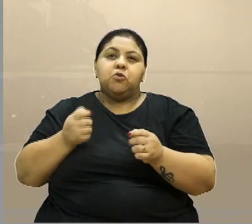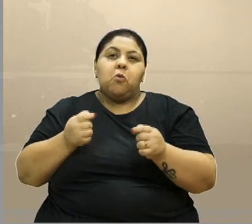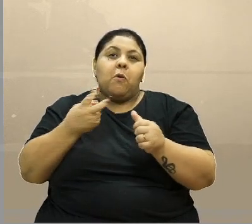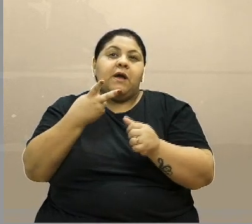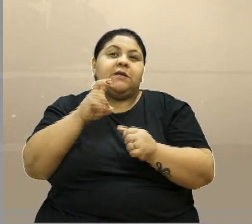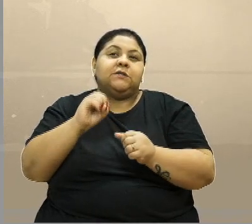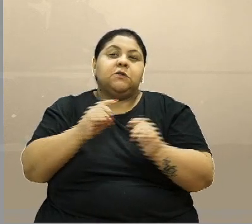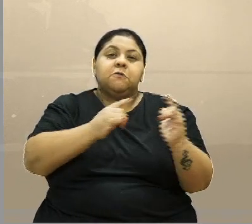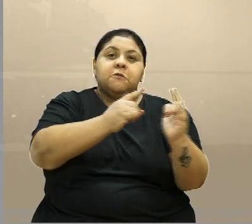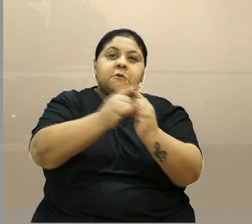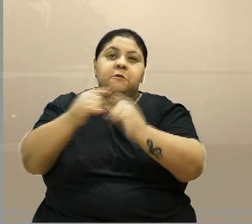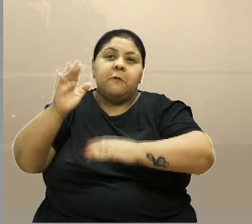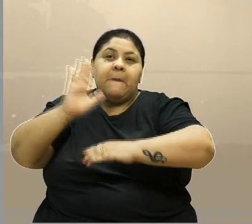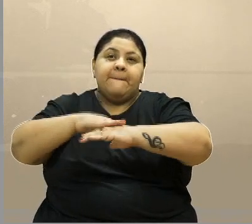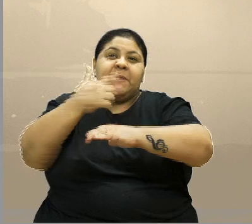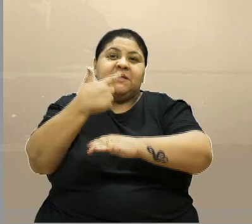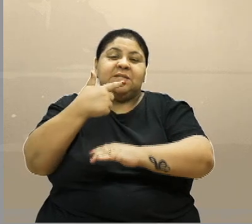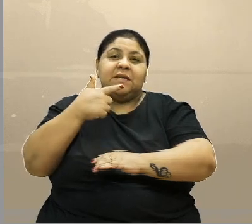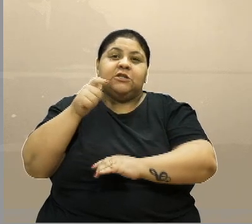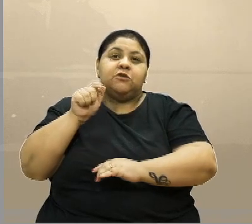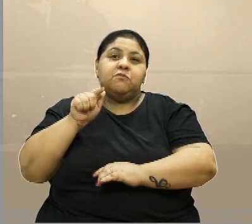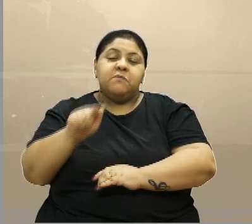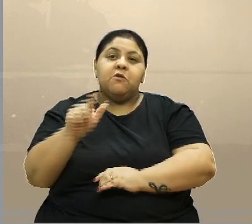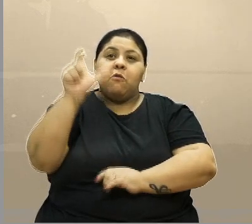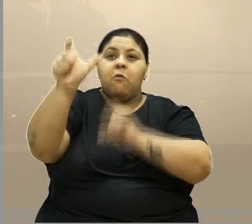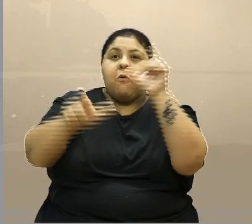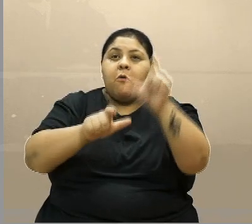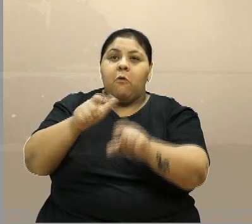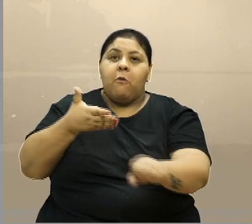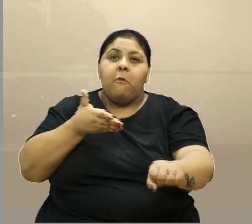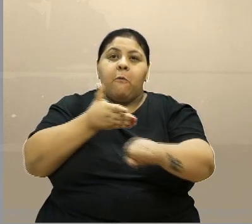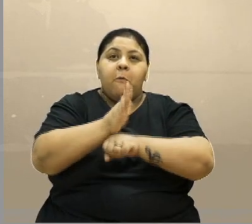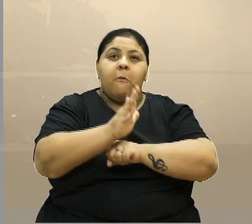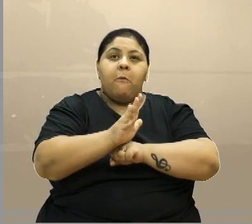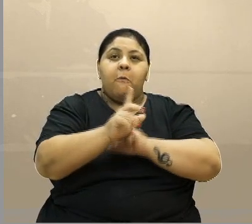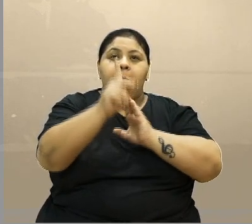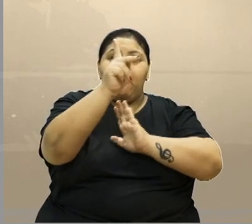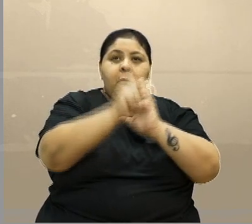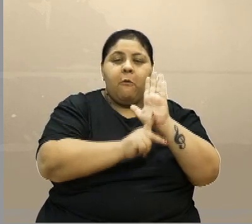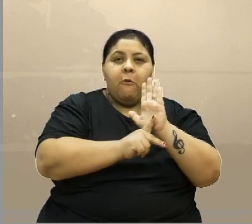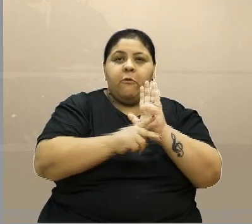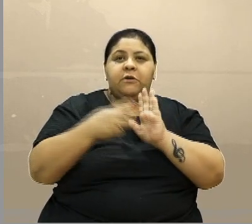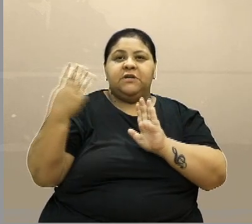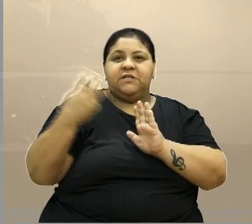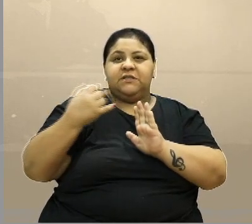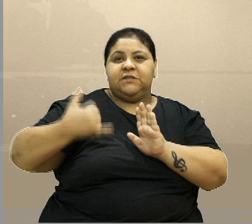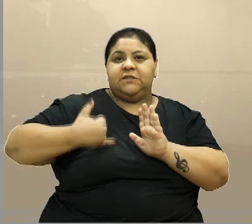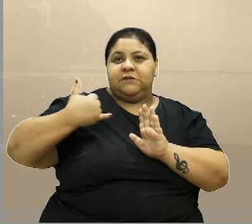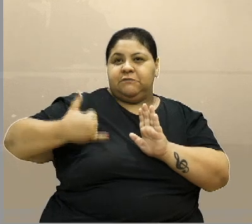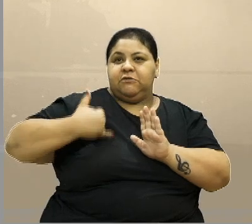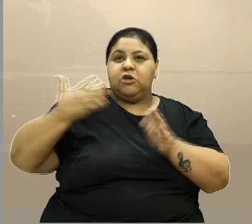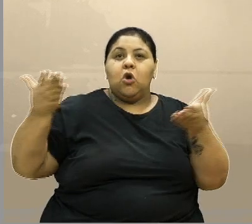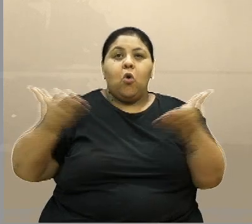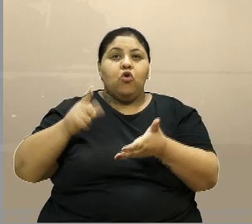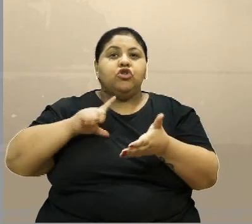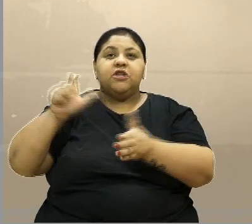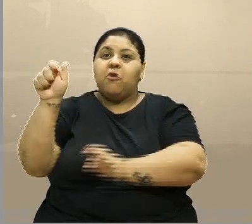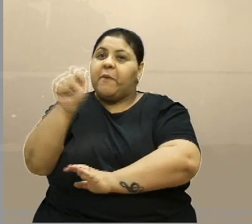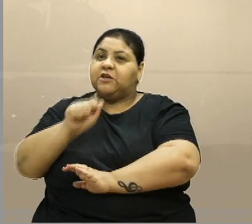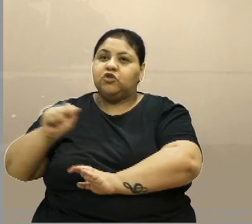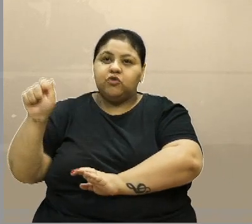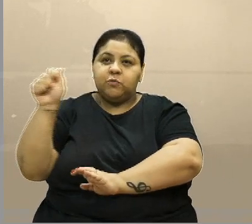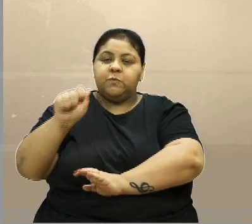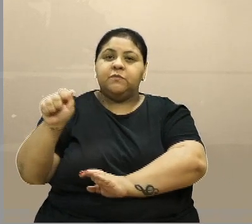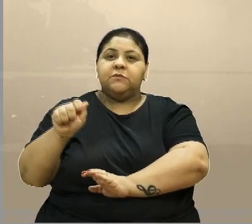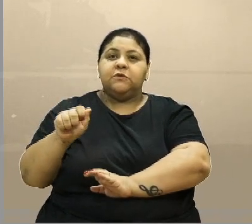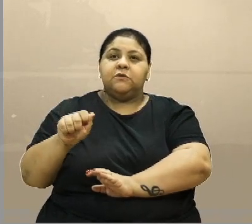Mais de 7.000 pessoas frequentavam, na época, os projetos de terceira idade, o Conviver, o Ritmo Movimento e os Jogos Adaptados. Hoje tem uma associação